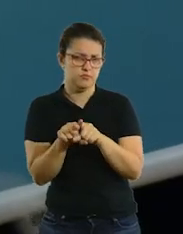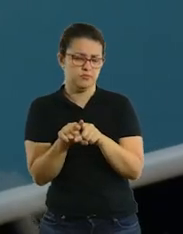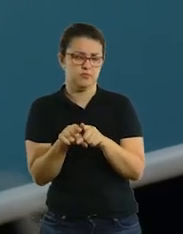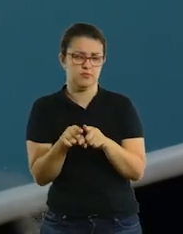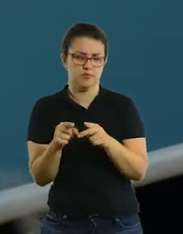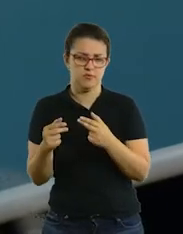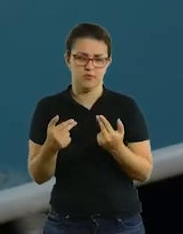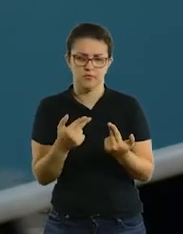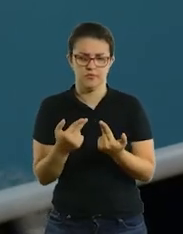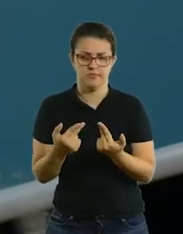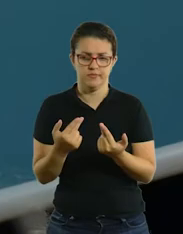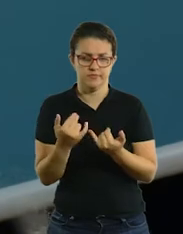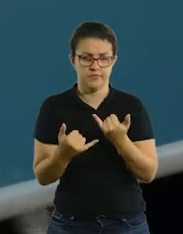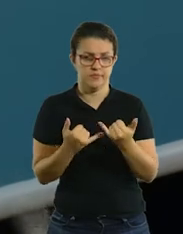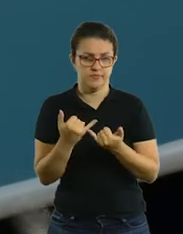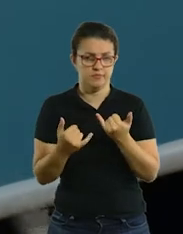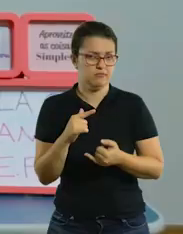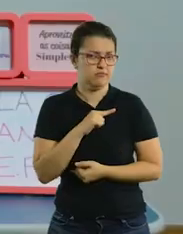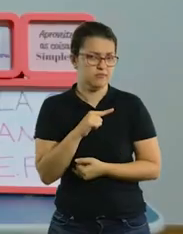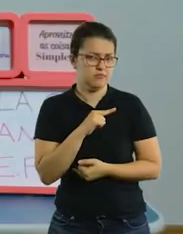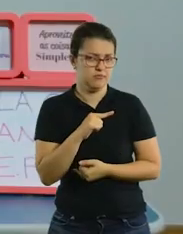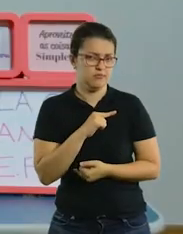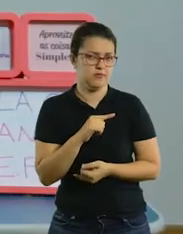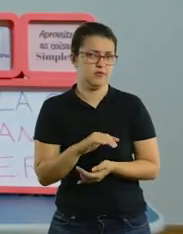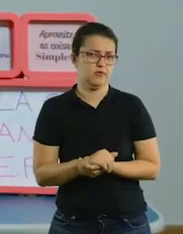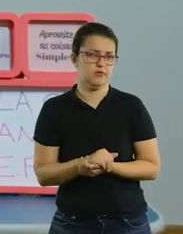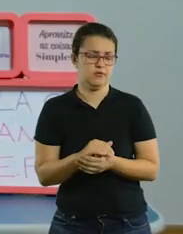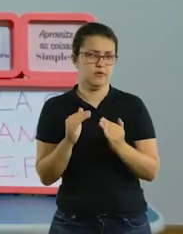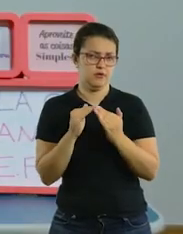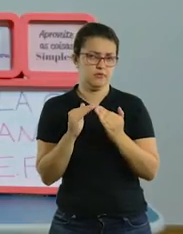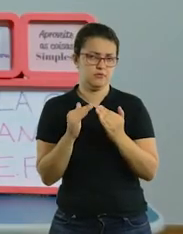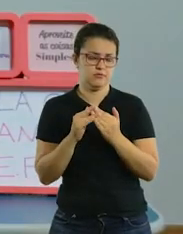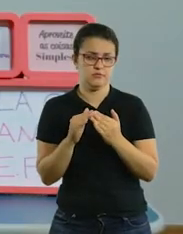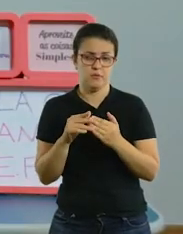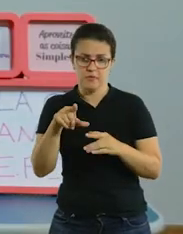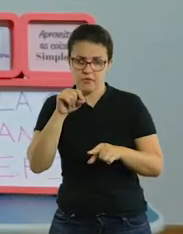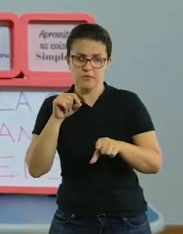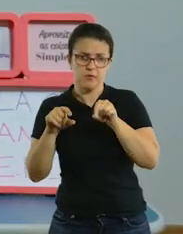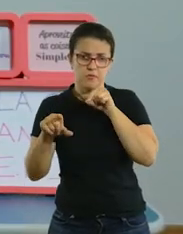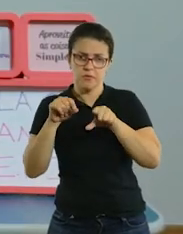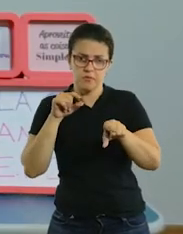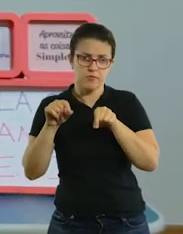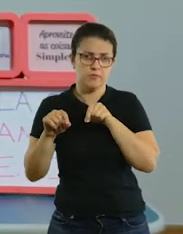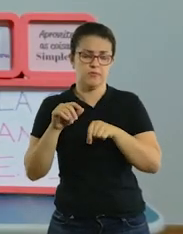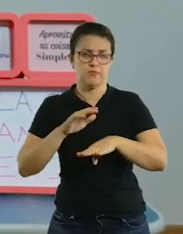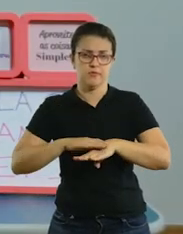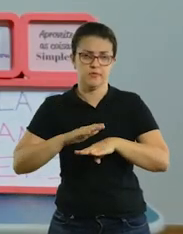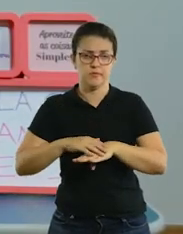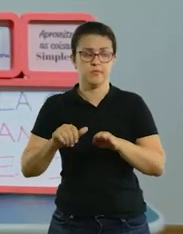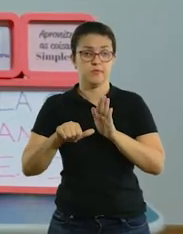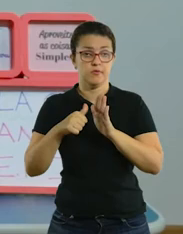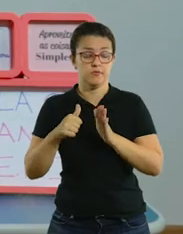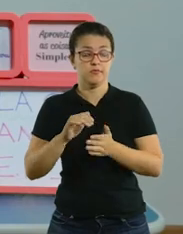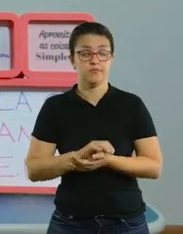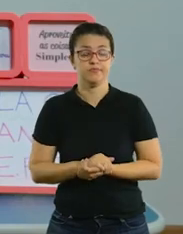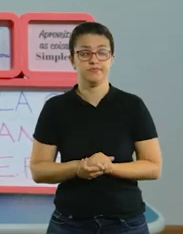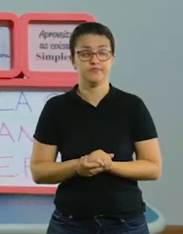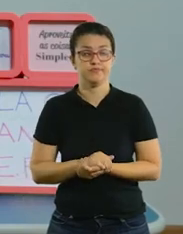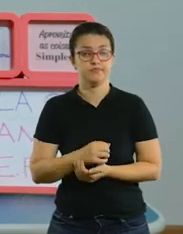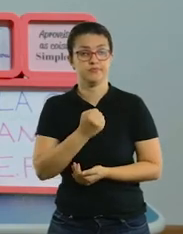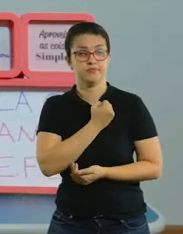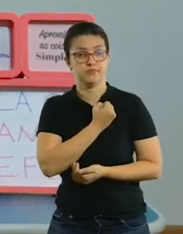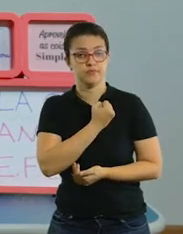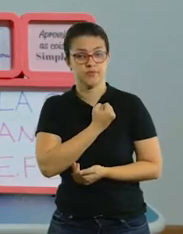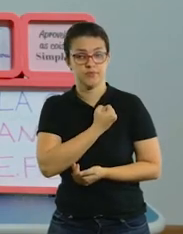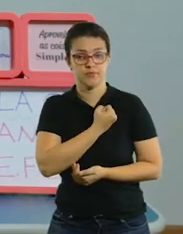fizessem em casa. Fizessem um jogo com os materiais que vocês têm disponíveis em casa. Então vamos lá. Primeiro eu